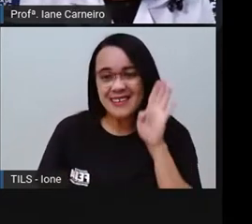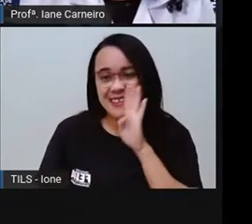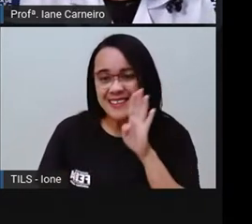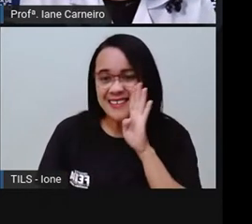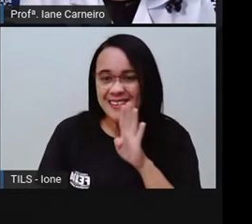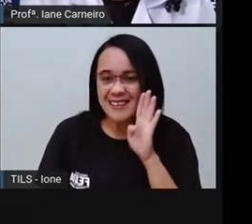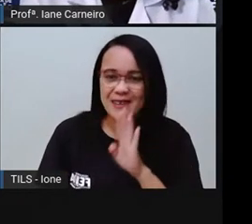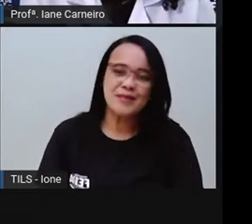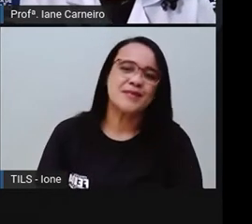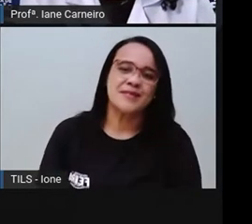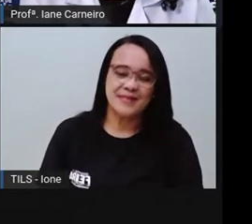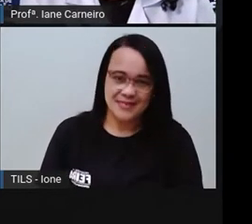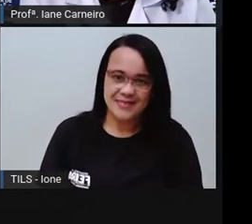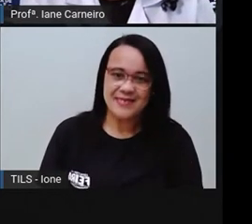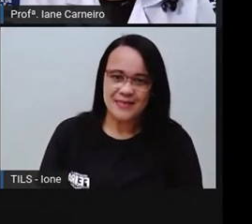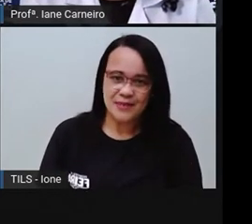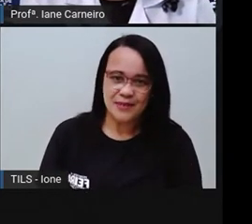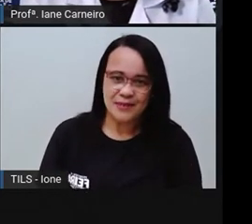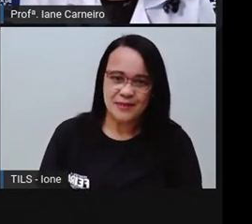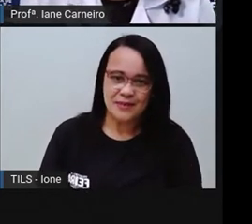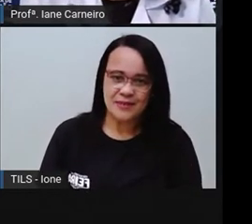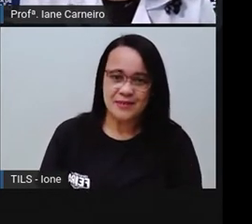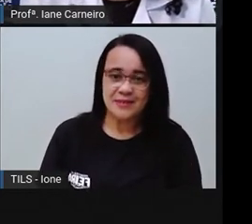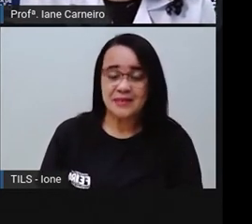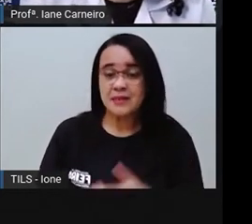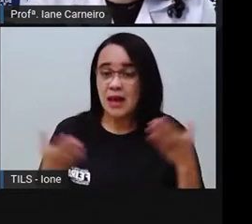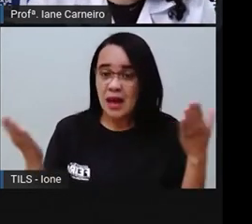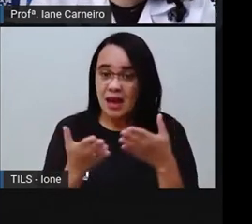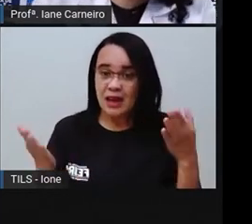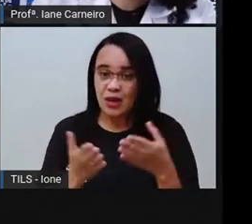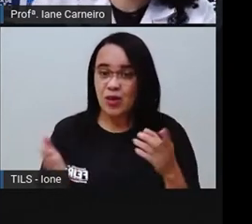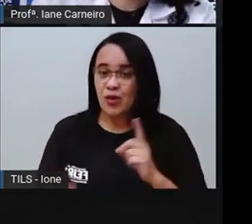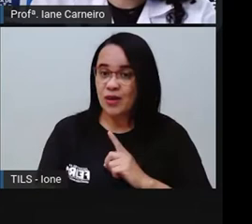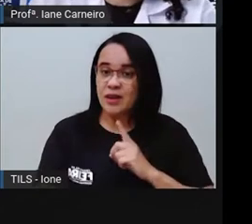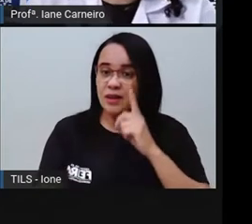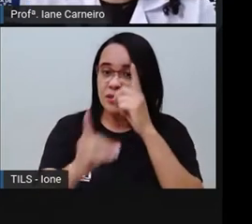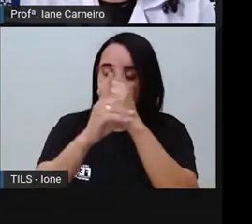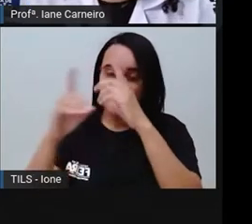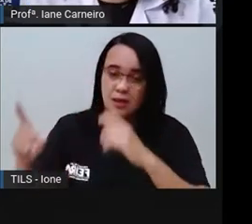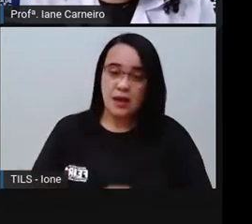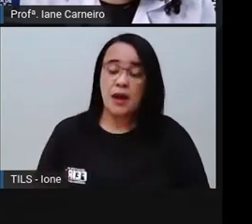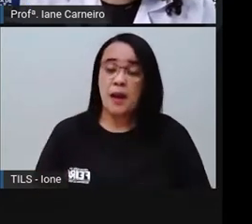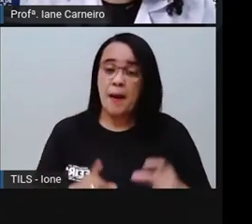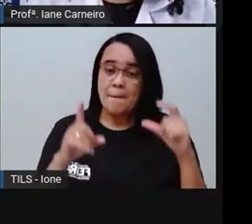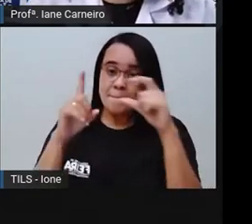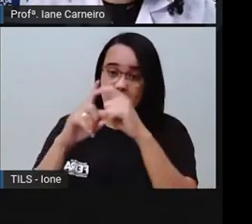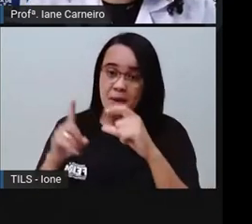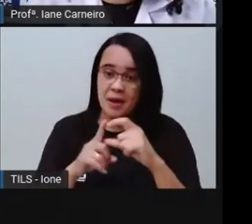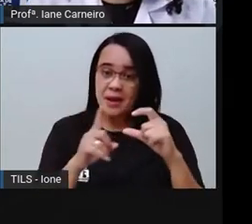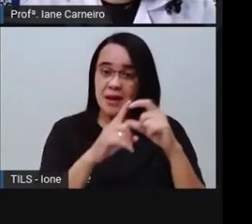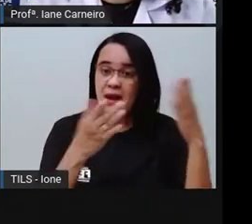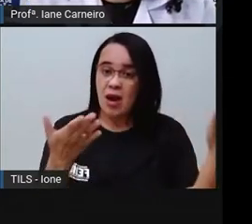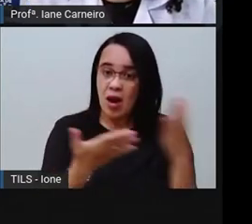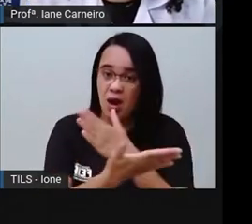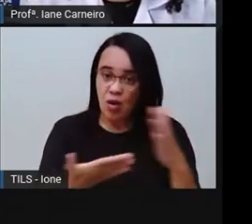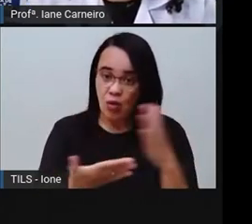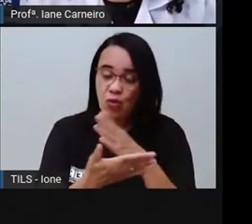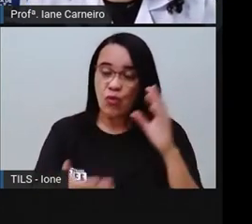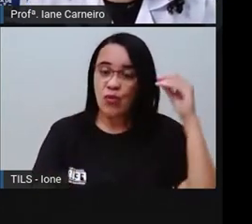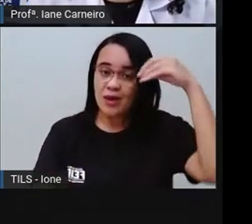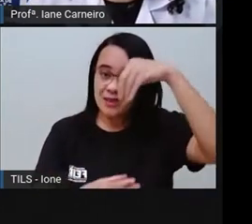legal Oi e aí ó vamos encontrar algumas palavras a parlenda vamos lá